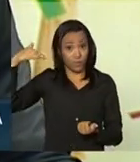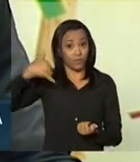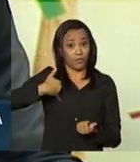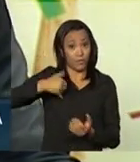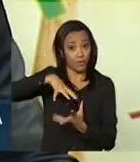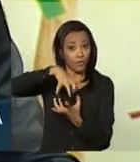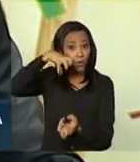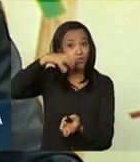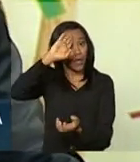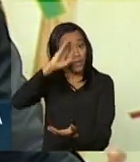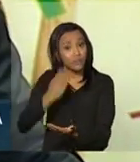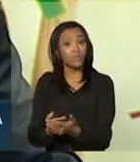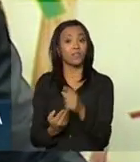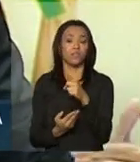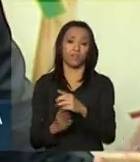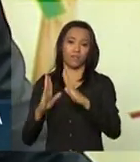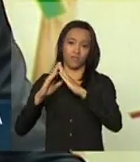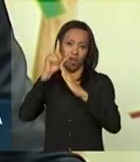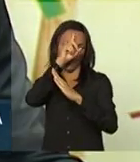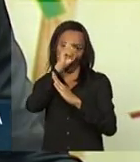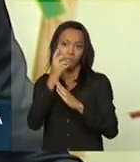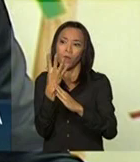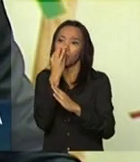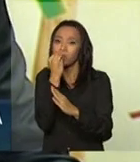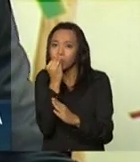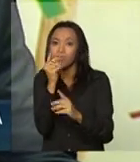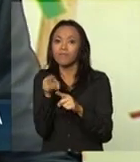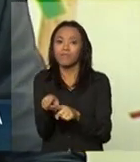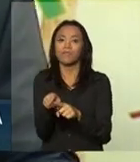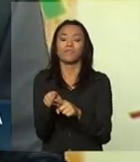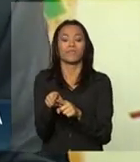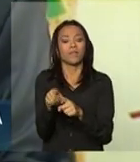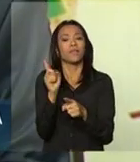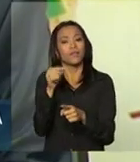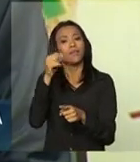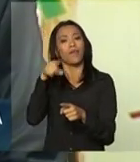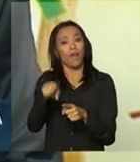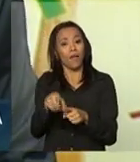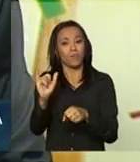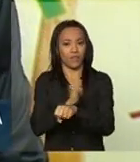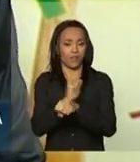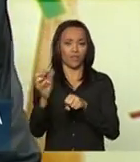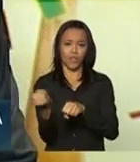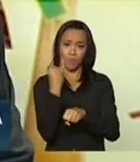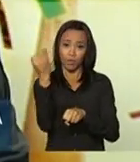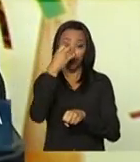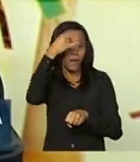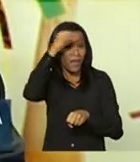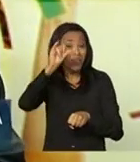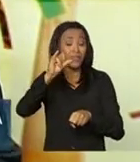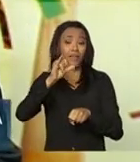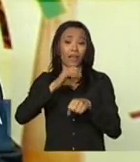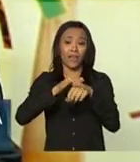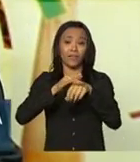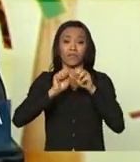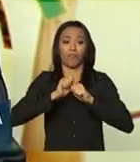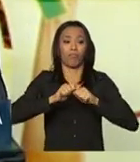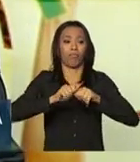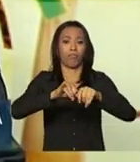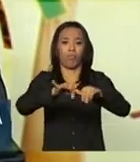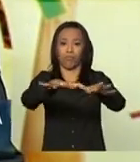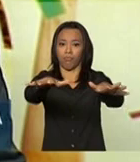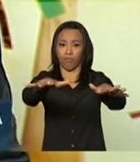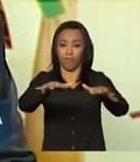tá certo? E se torna numa ferramenta importante no trabalho de prevenção da doença. Nós temos